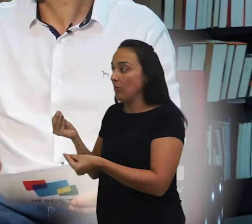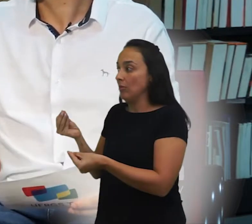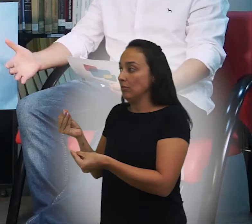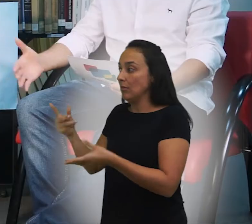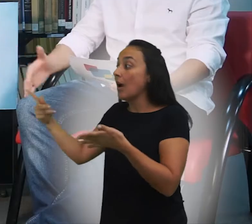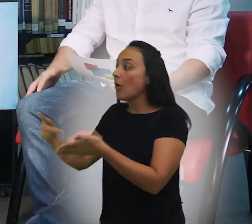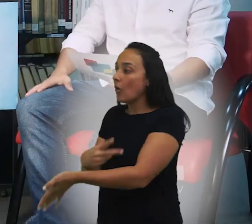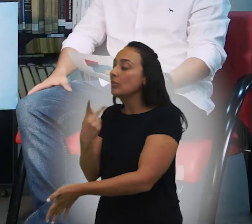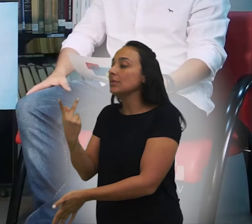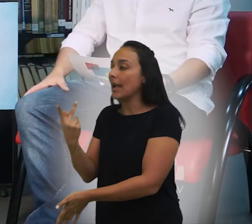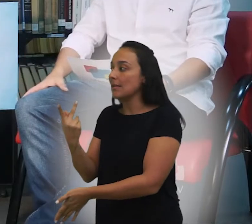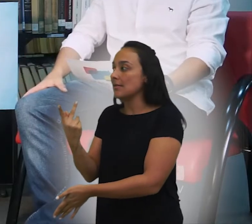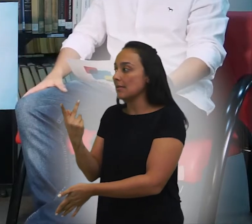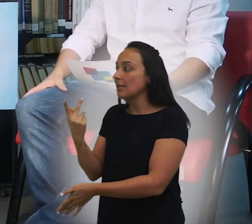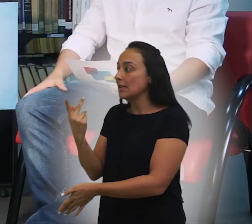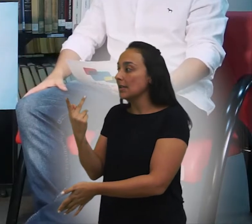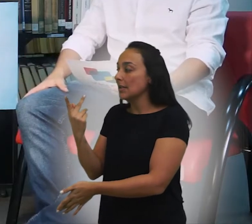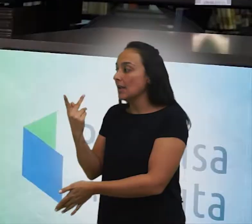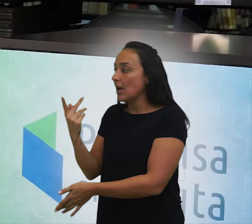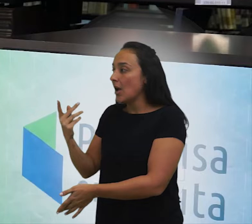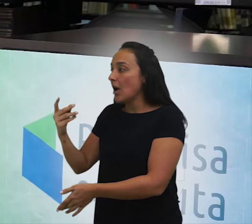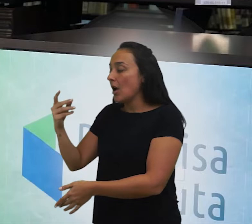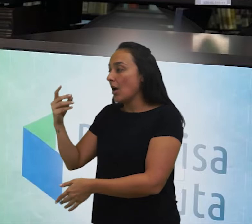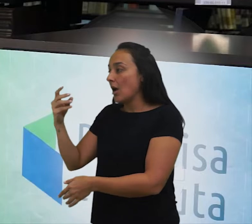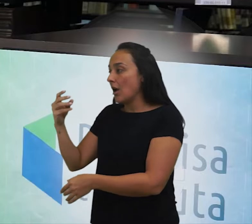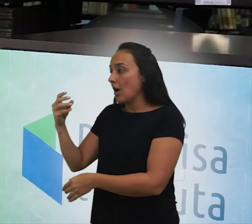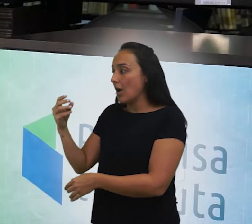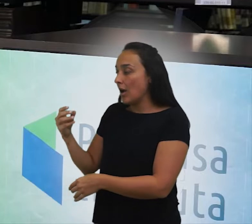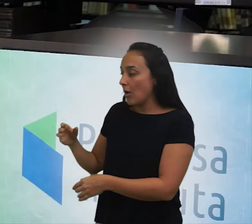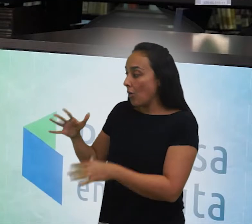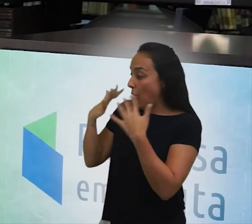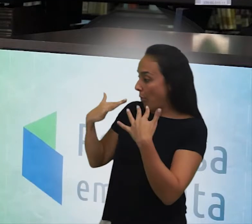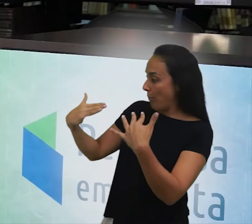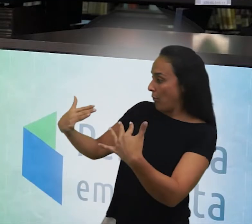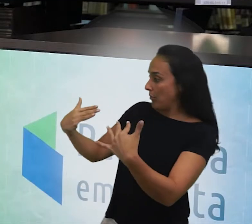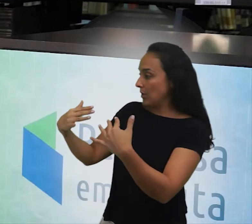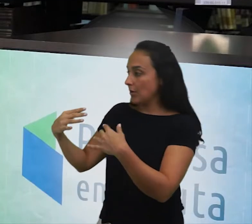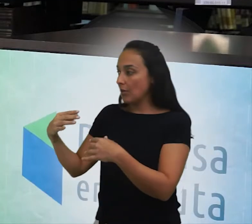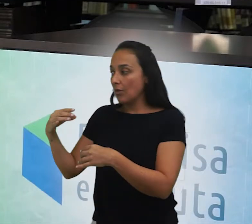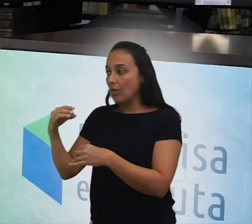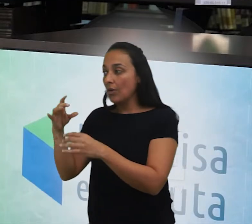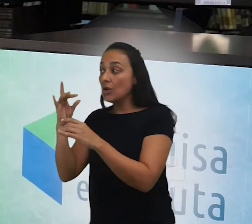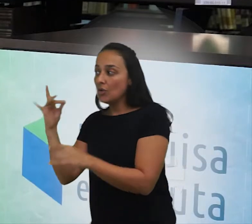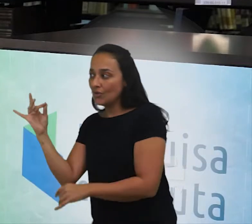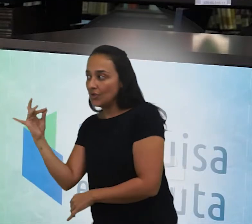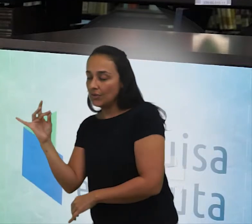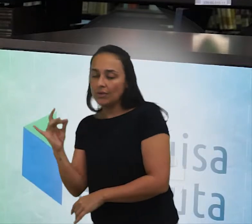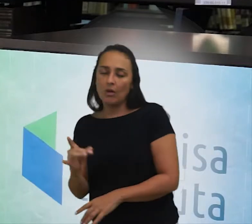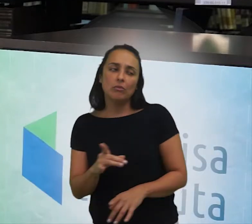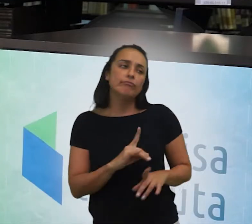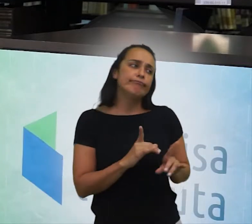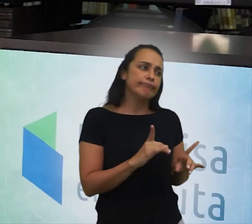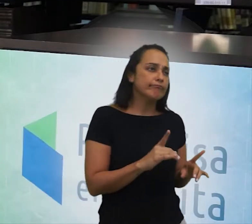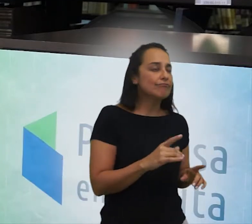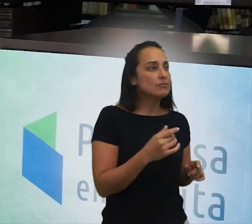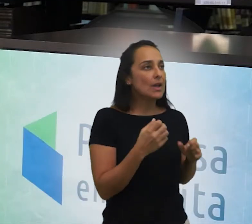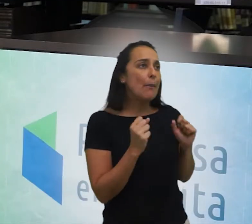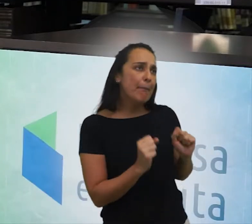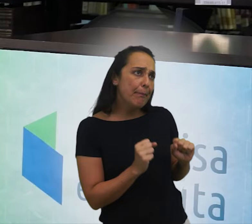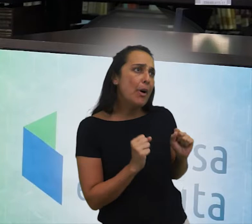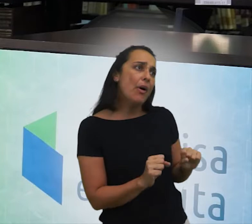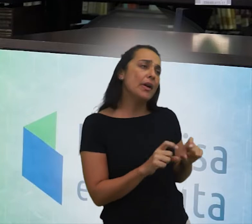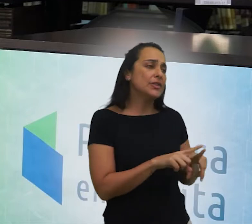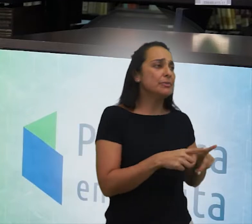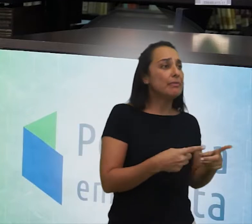espectador? Não necessariamente, tá? Porque nós temos hoje no campo da arte, por exemplo, instalações que